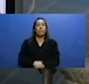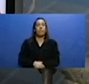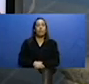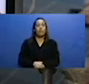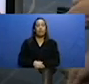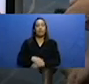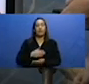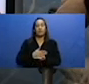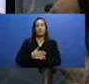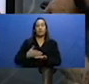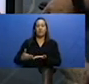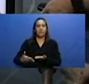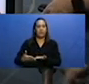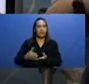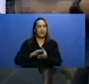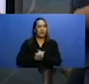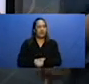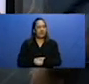Continuando.